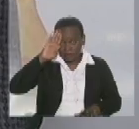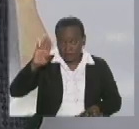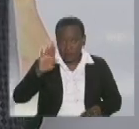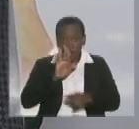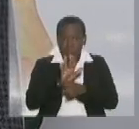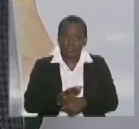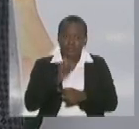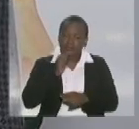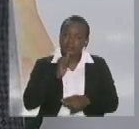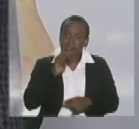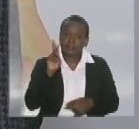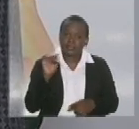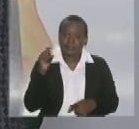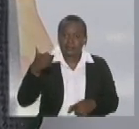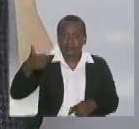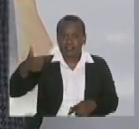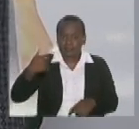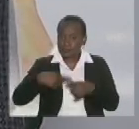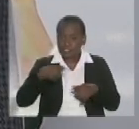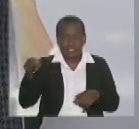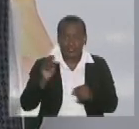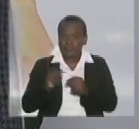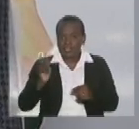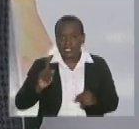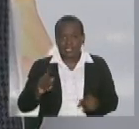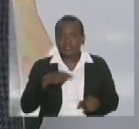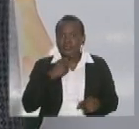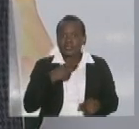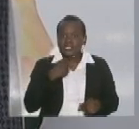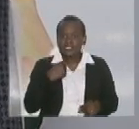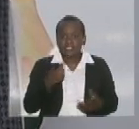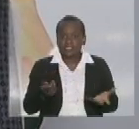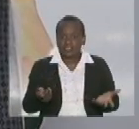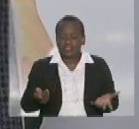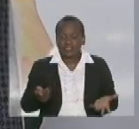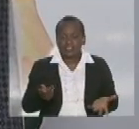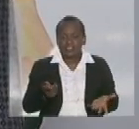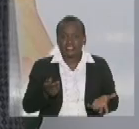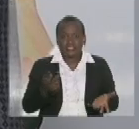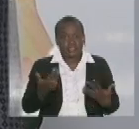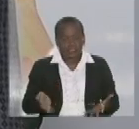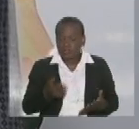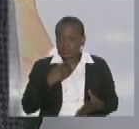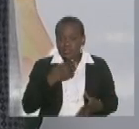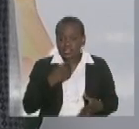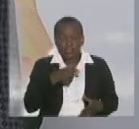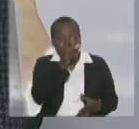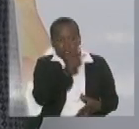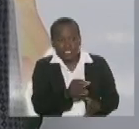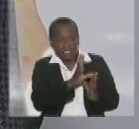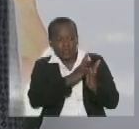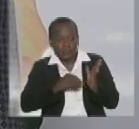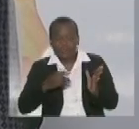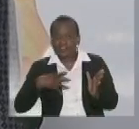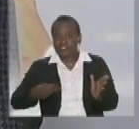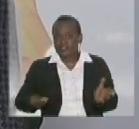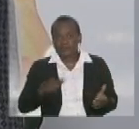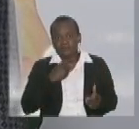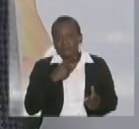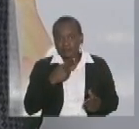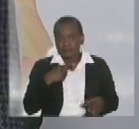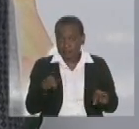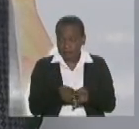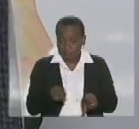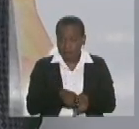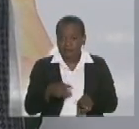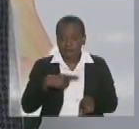mas principalmente começando pelos pais, porque os pais não têm feito isso, não têm conseguido fazer. E aí não conseguem ser modelos para os filhos. E eu